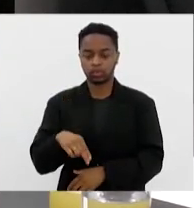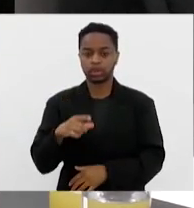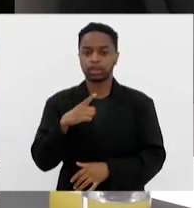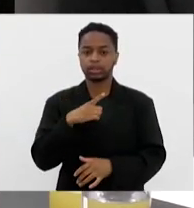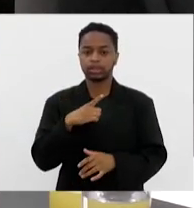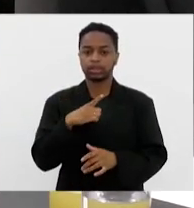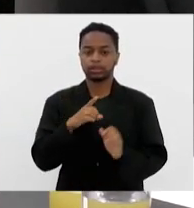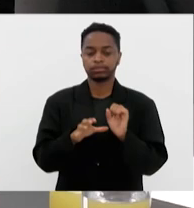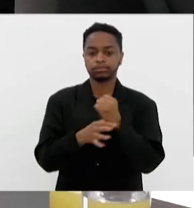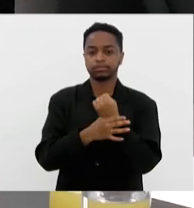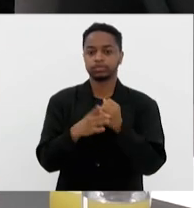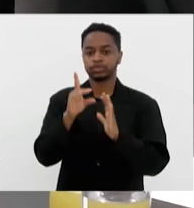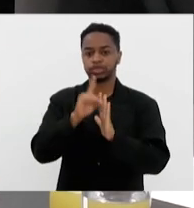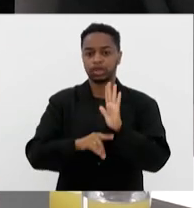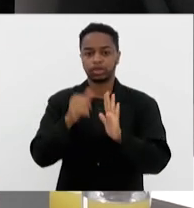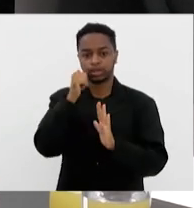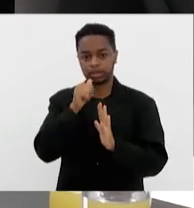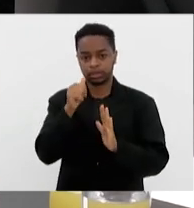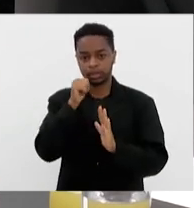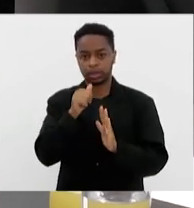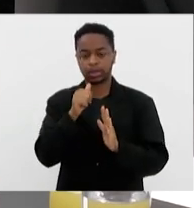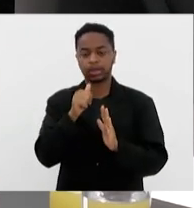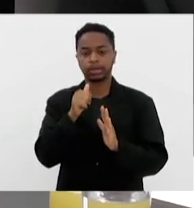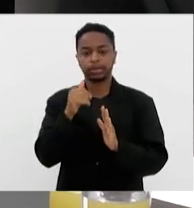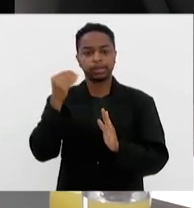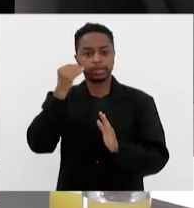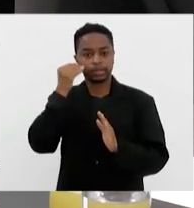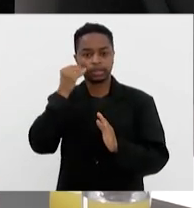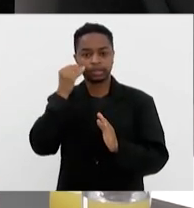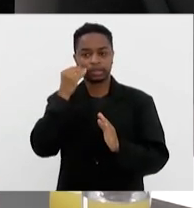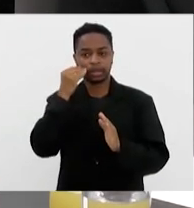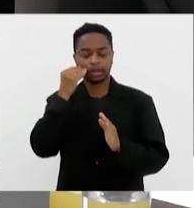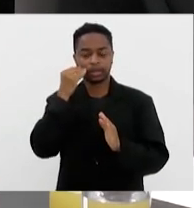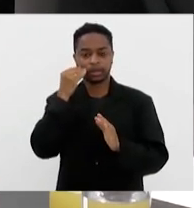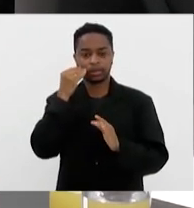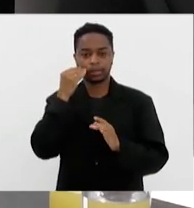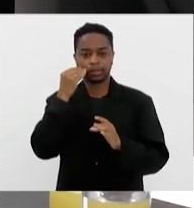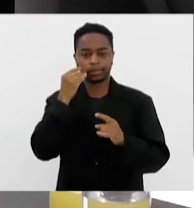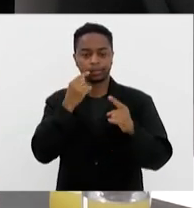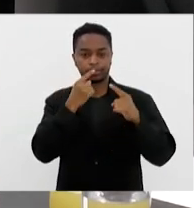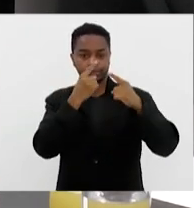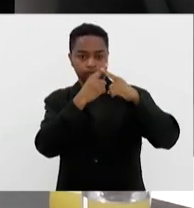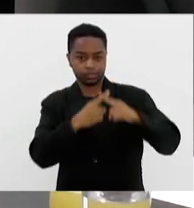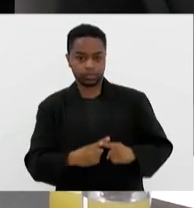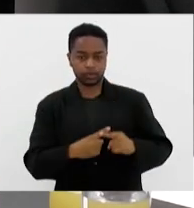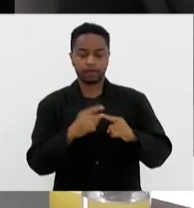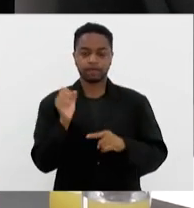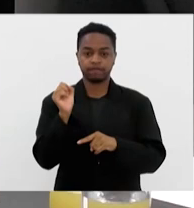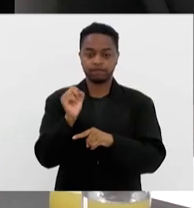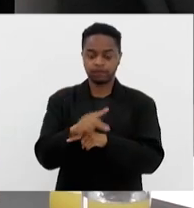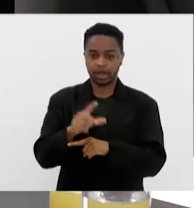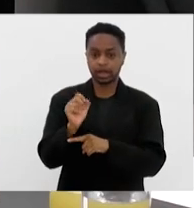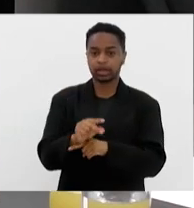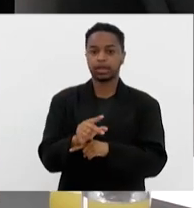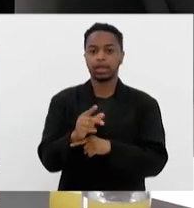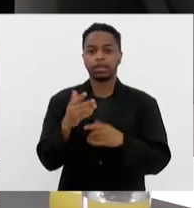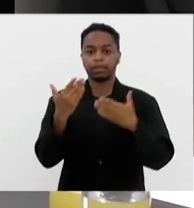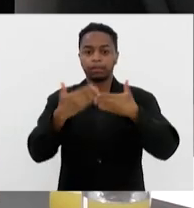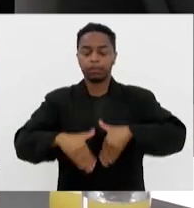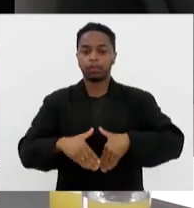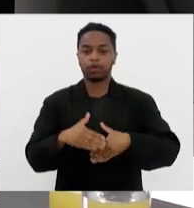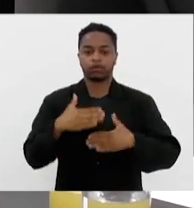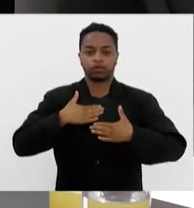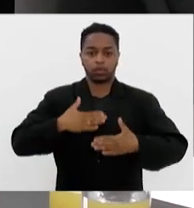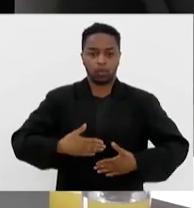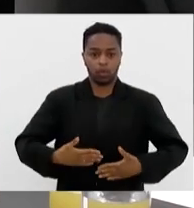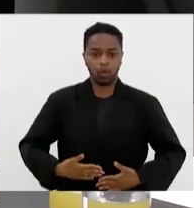em concorrer exclusivamente com candidatas do sexo biológico feminino nas provas físicas dos concursos